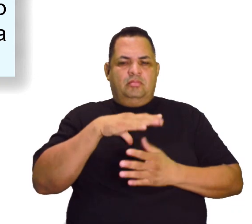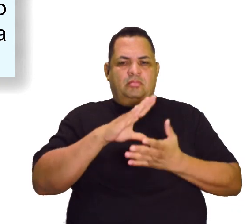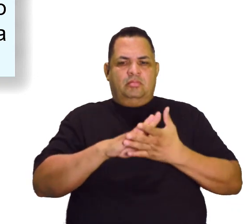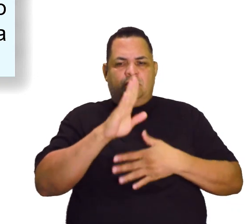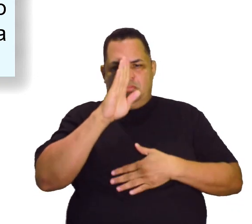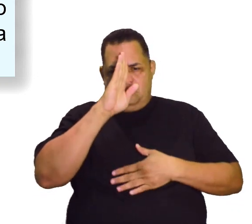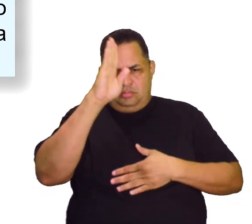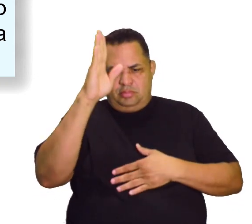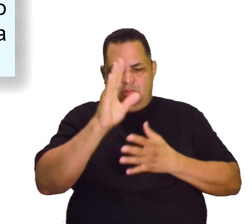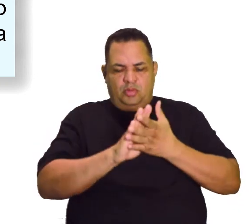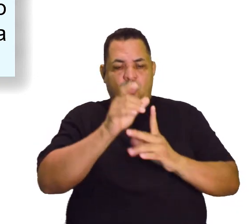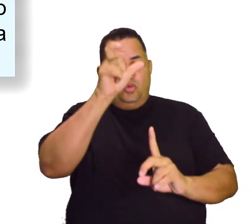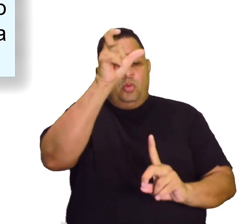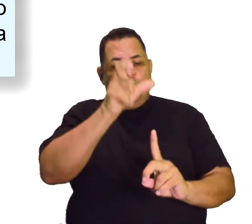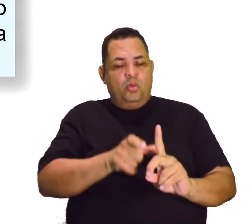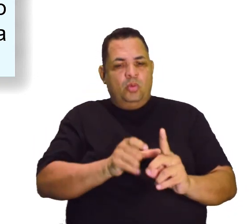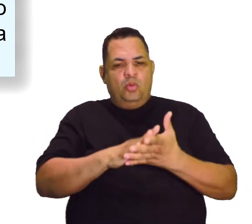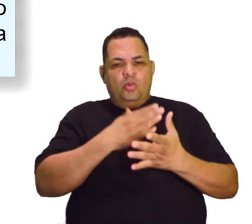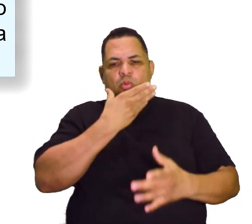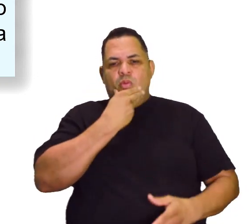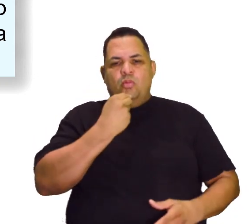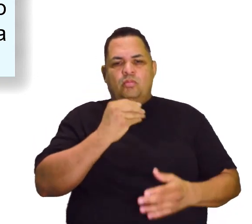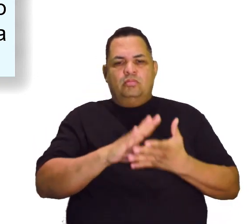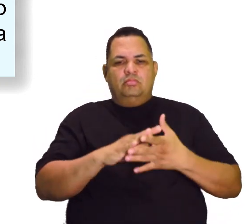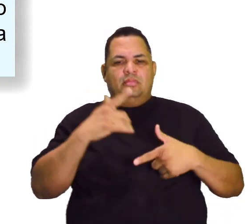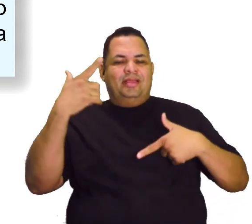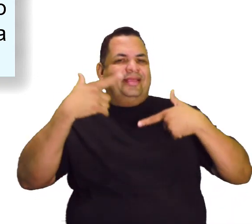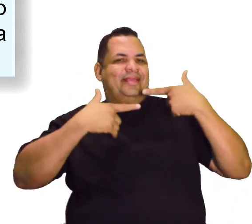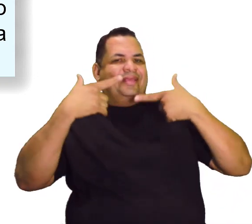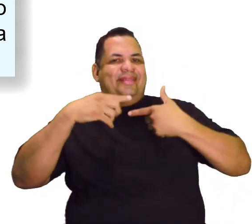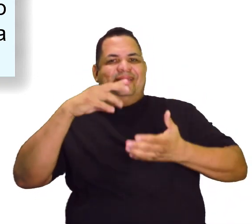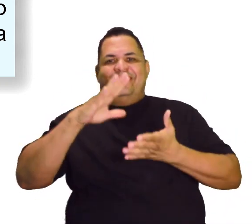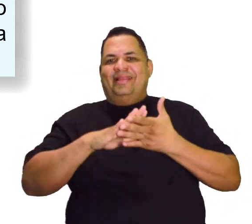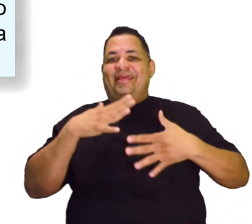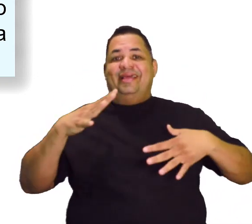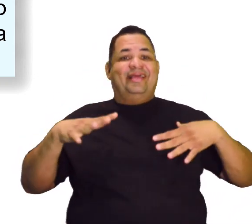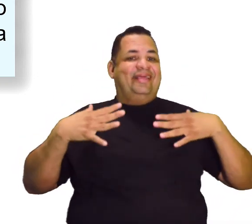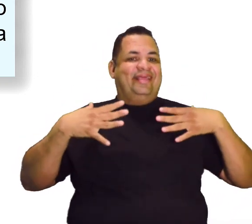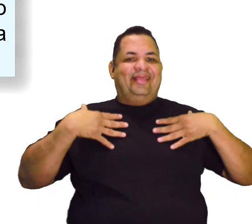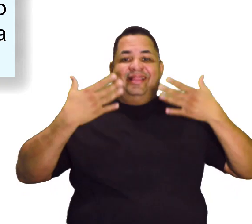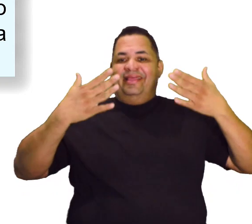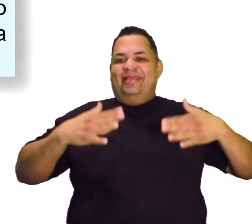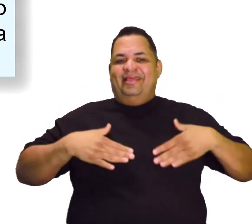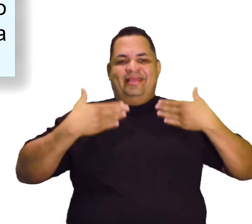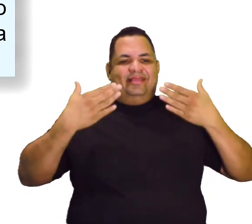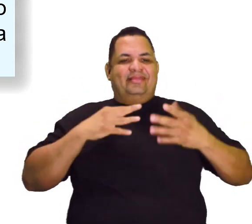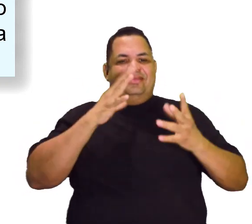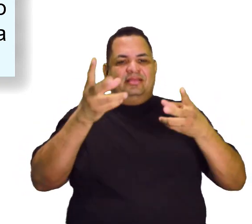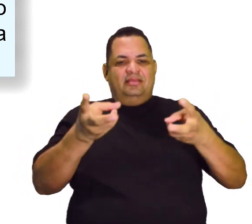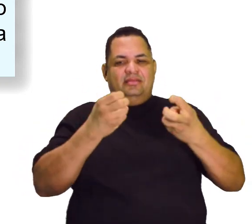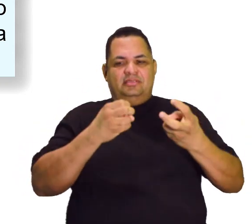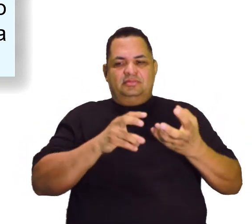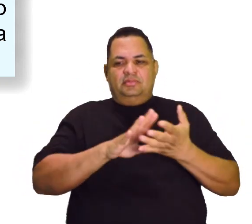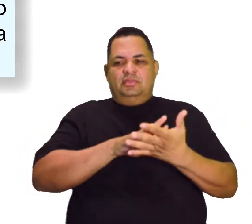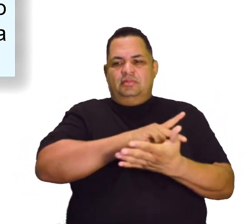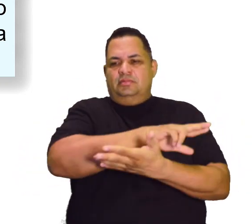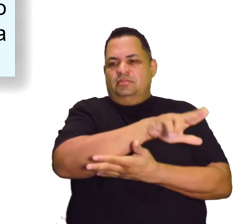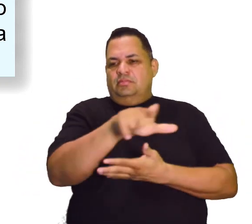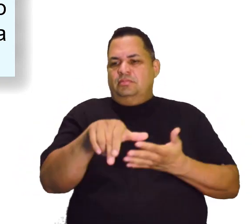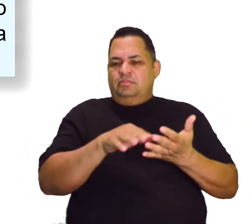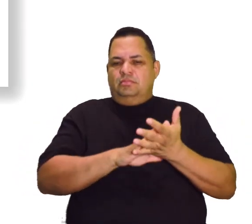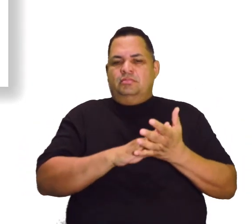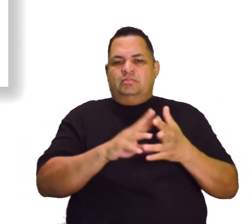centro o homem. Né? Então, era de caráter cômico e burlesco, e explorava vários